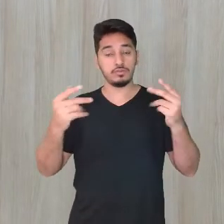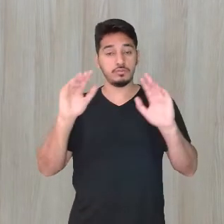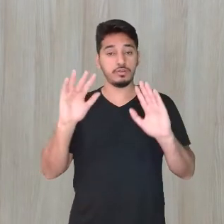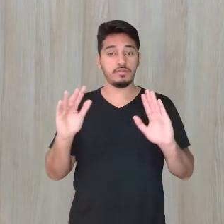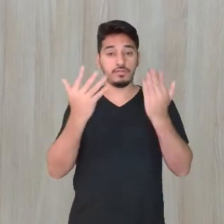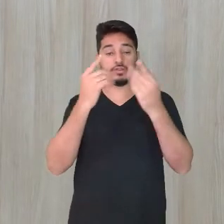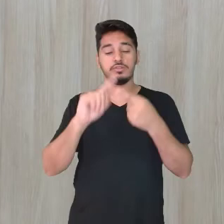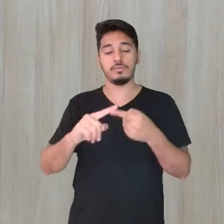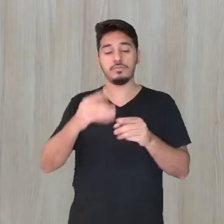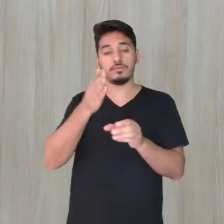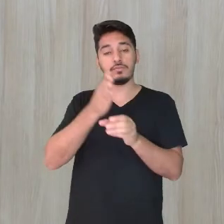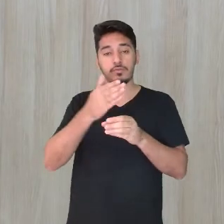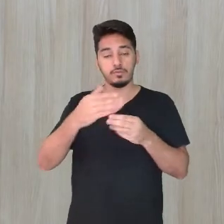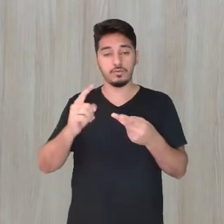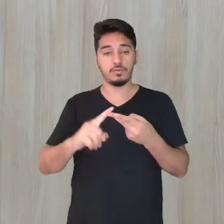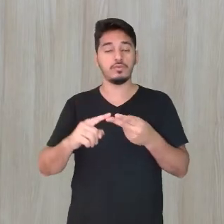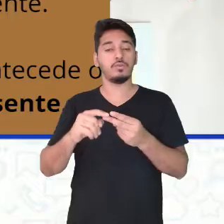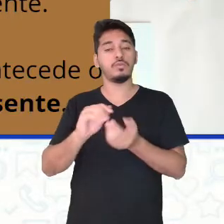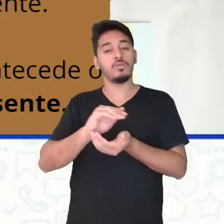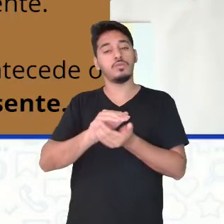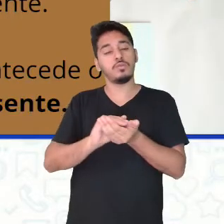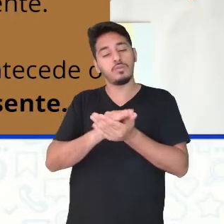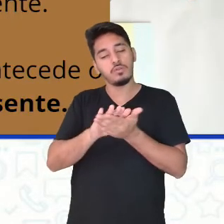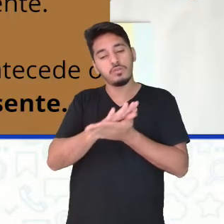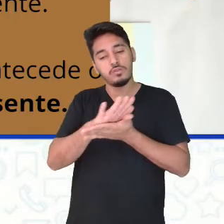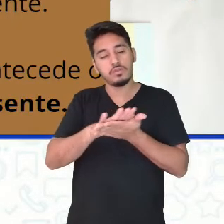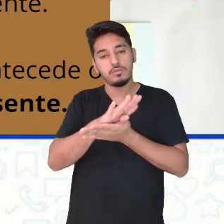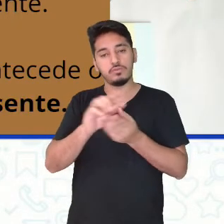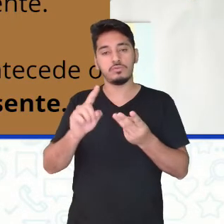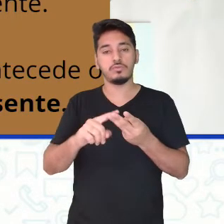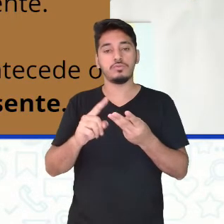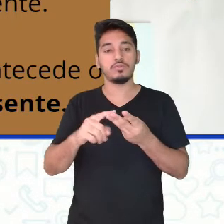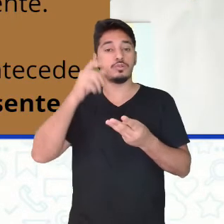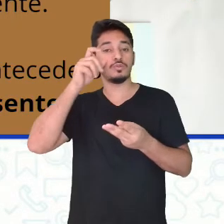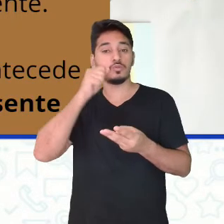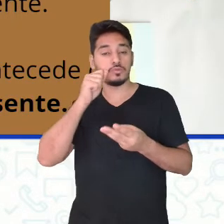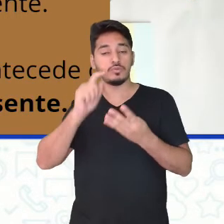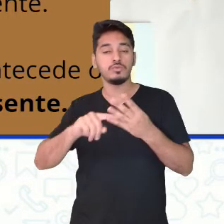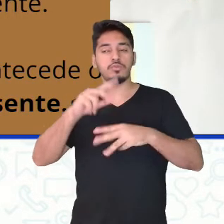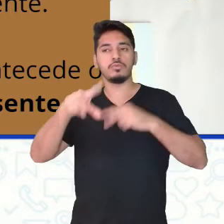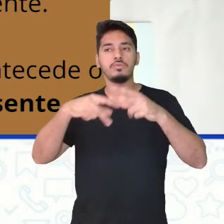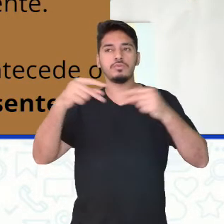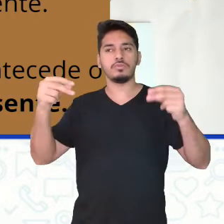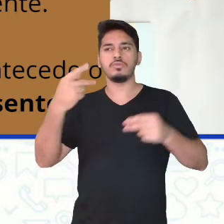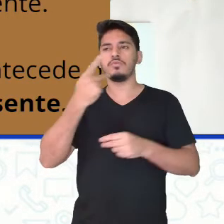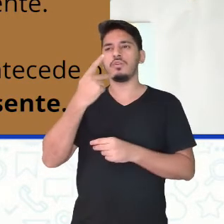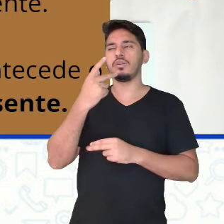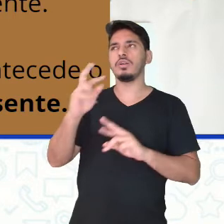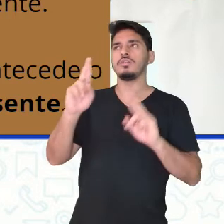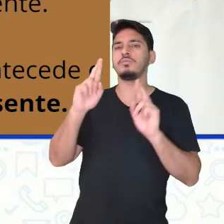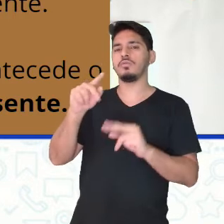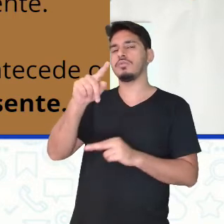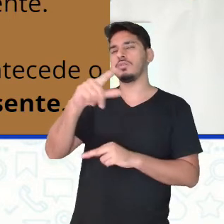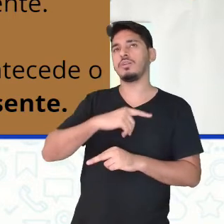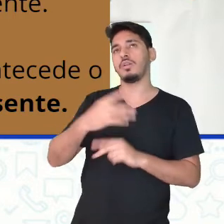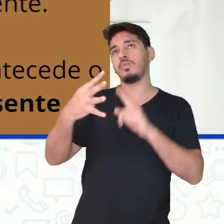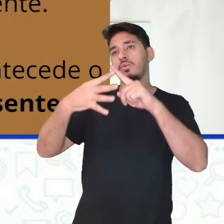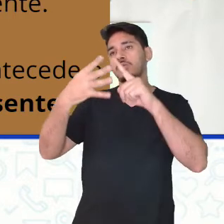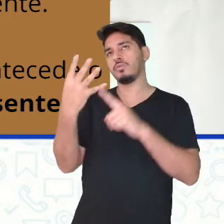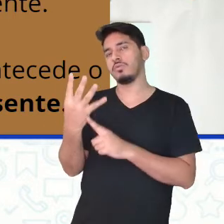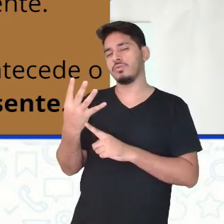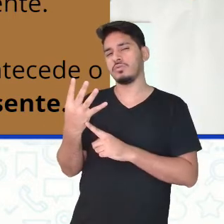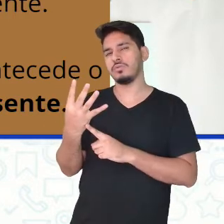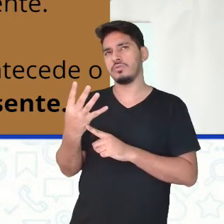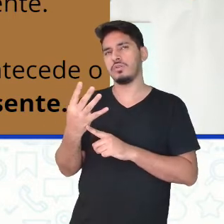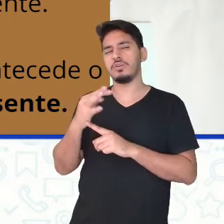amanhã. Bolo, brigadeiro, suco e o presente. Quando eu falo assim, espero que você traga 4 coisas. Se eu parar